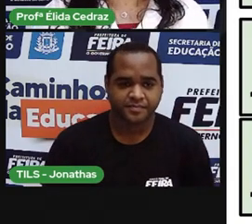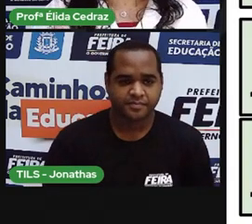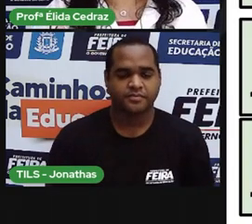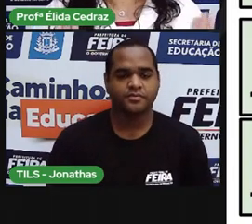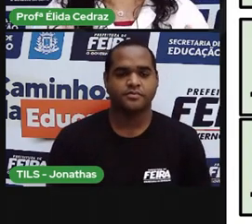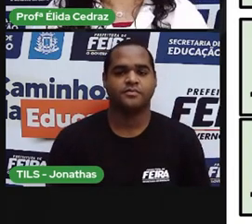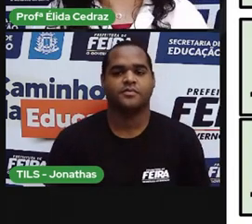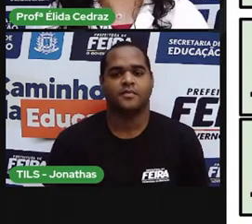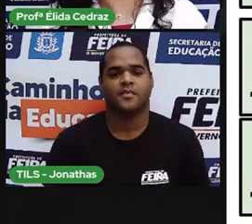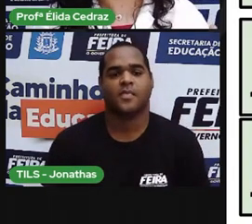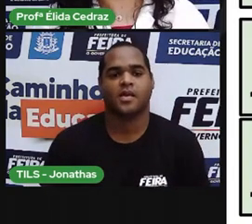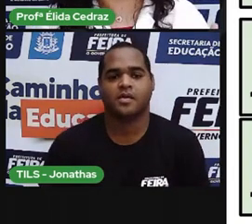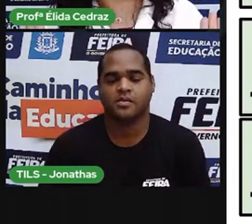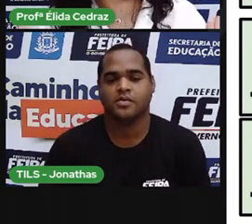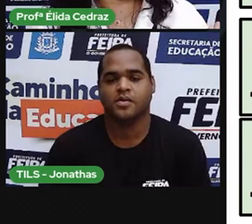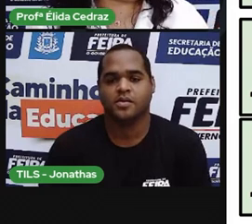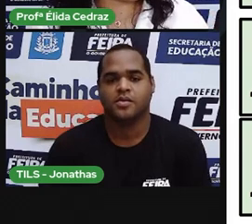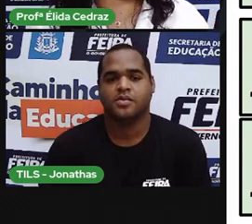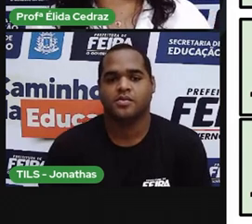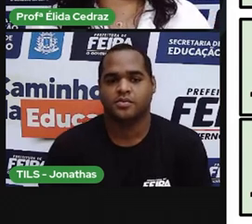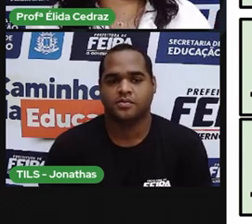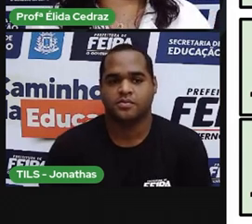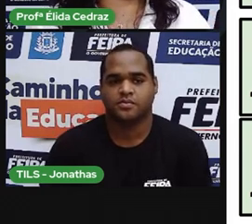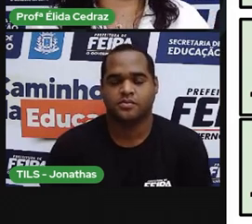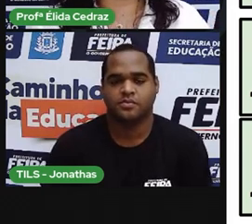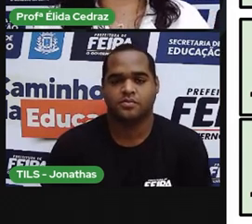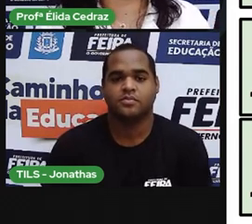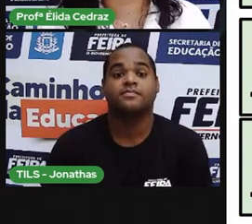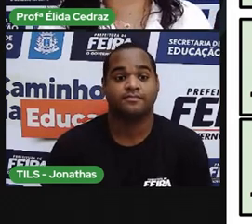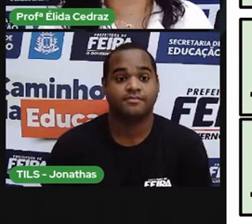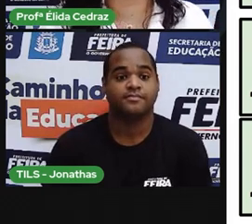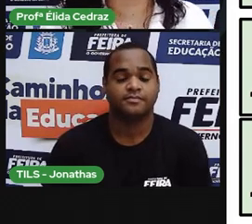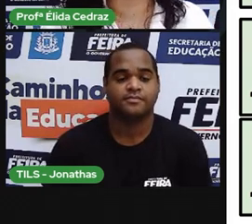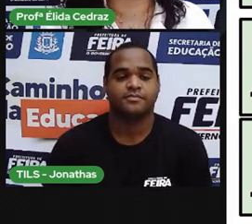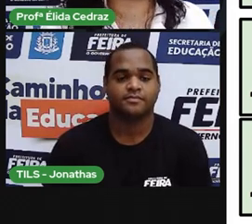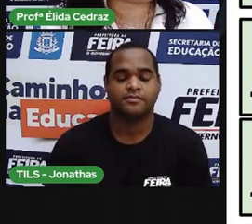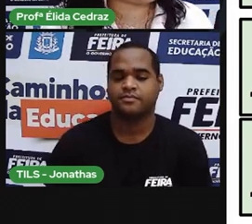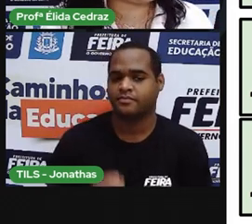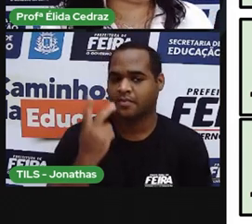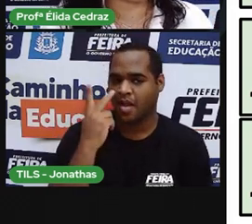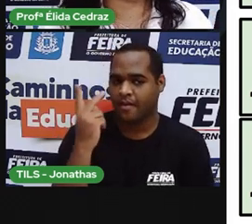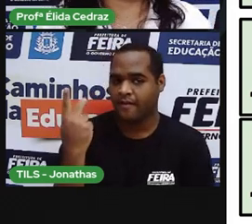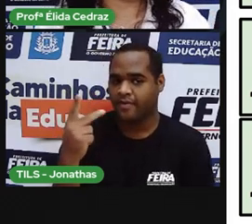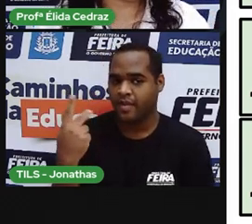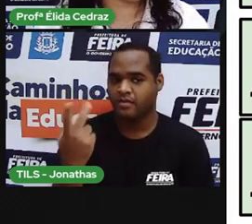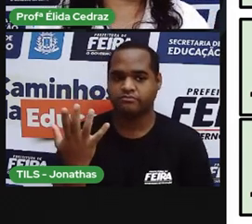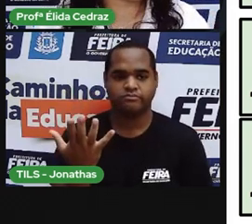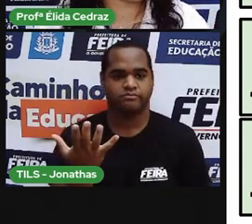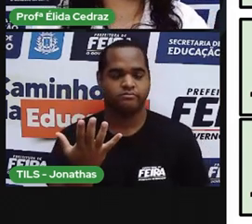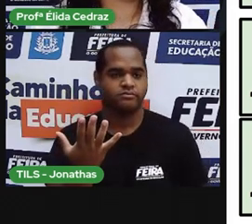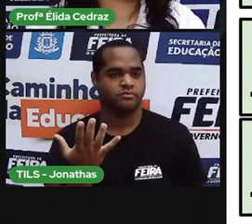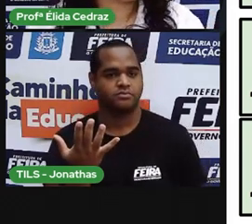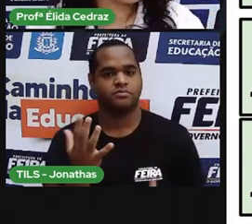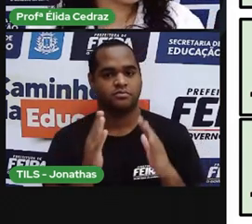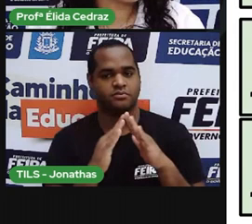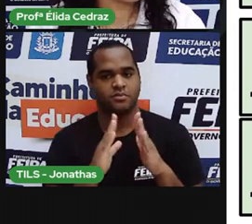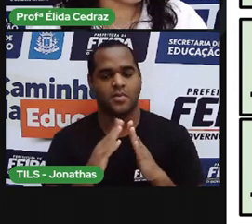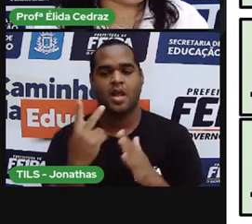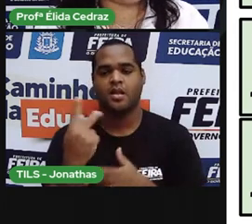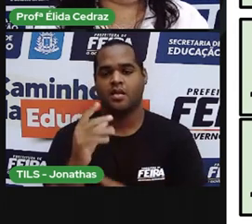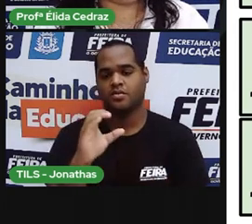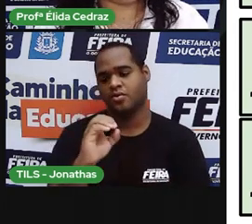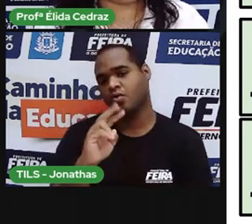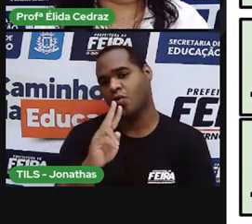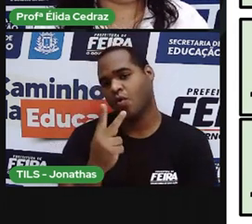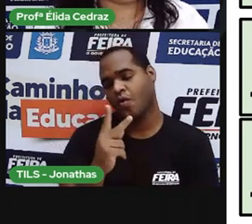A Pro ainda separou da música que nós cantamos. A palavra mora e a palavra